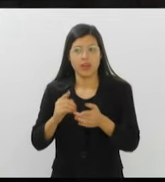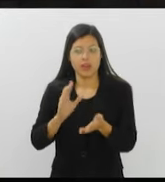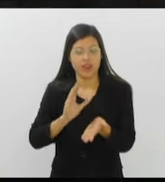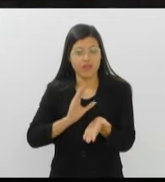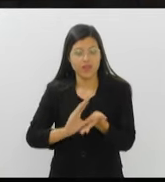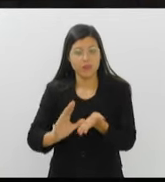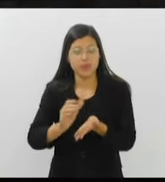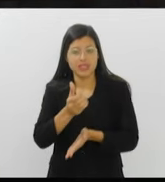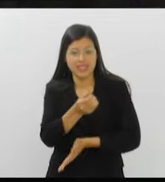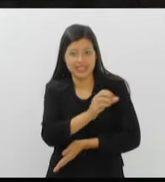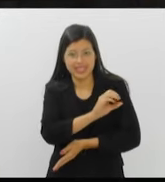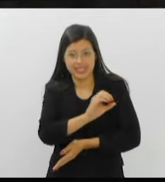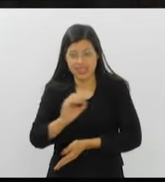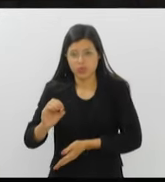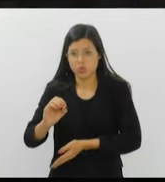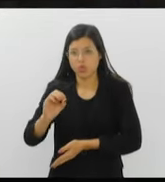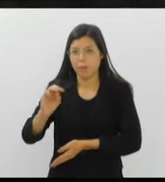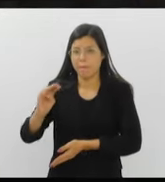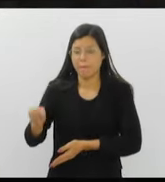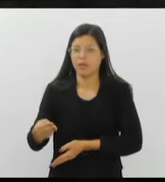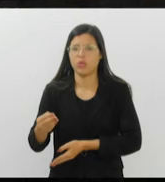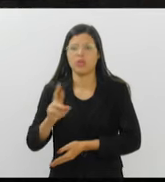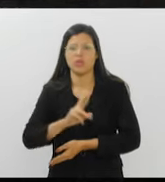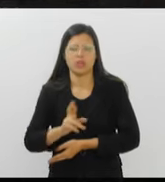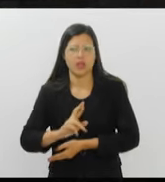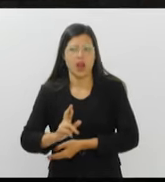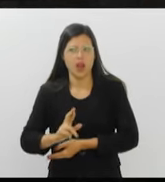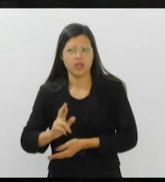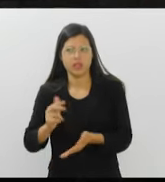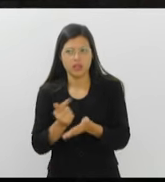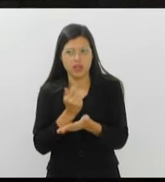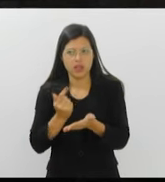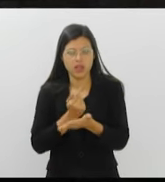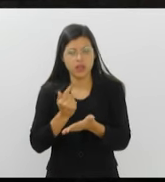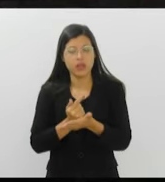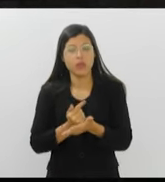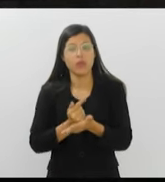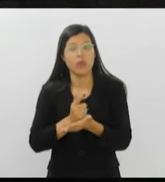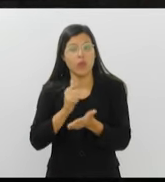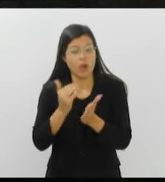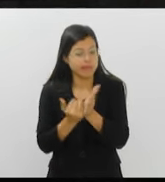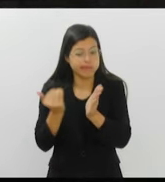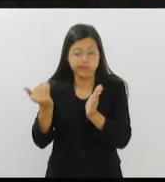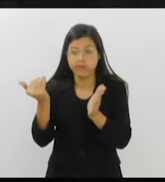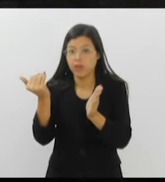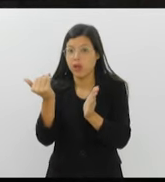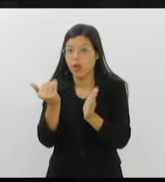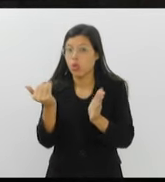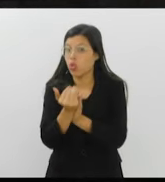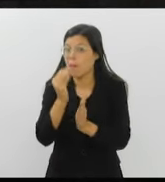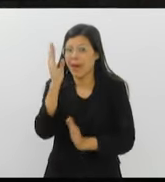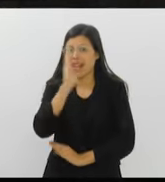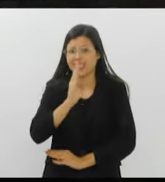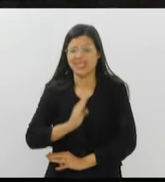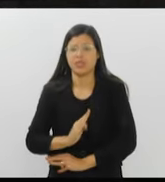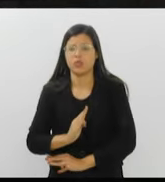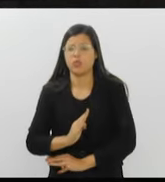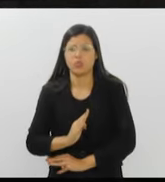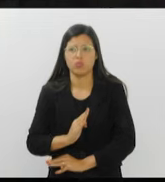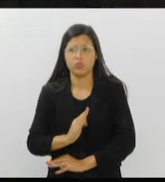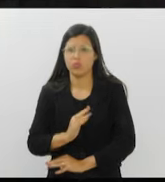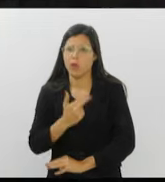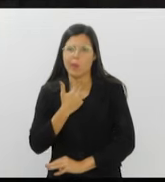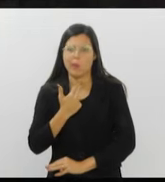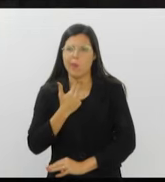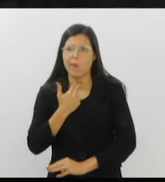de reais em livros seria um dos maiores investimentos de uma rede estadual da história do Brasil. Isso não pode ser com